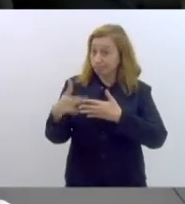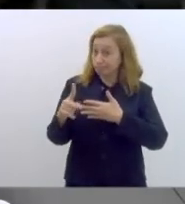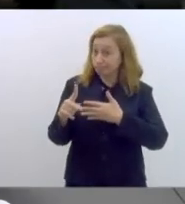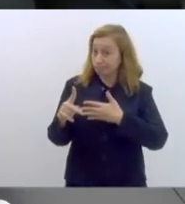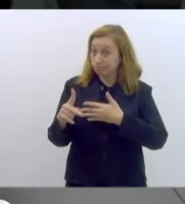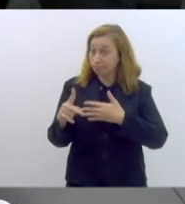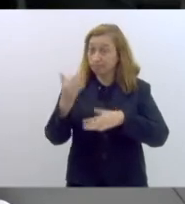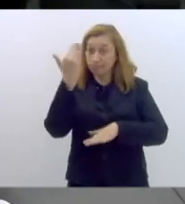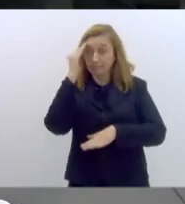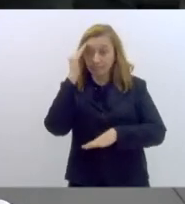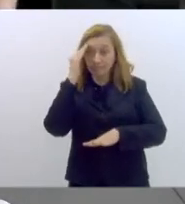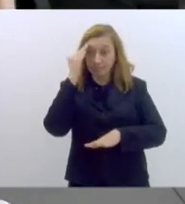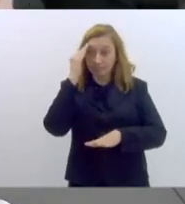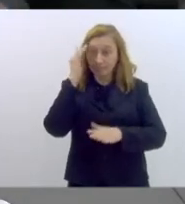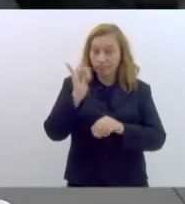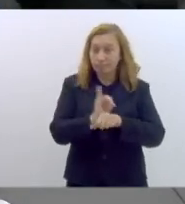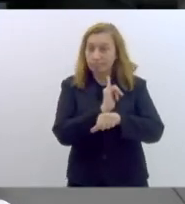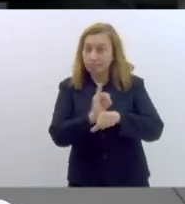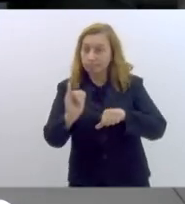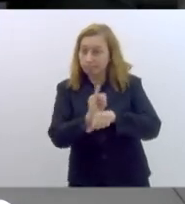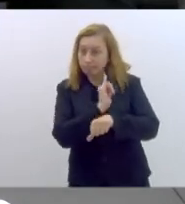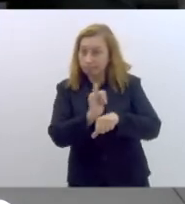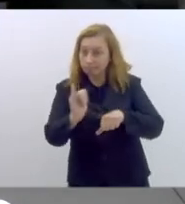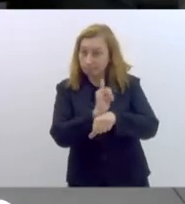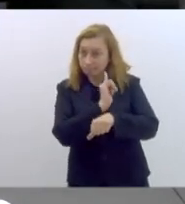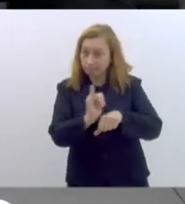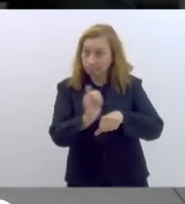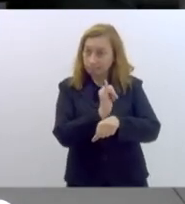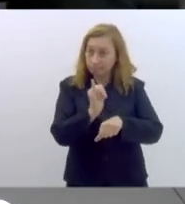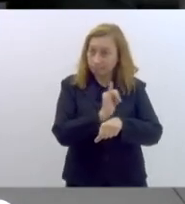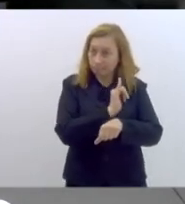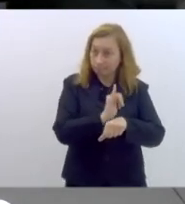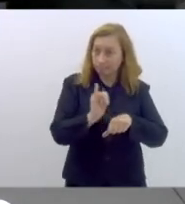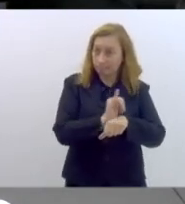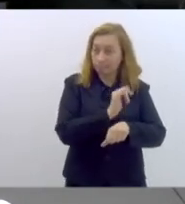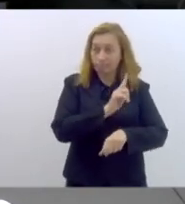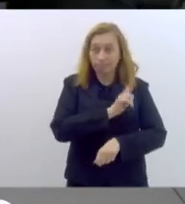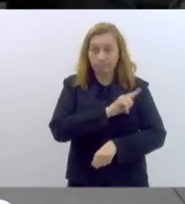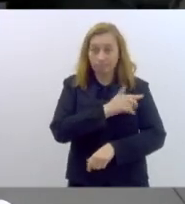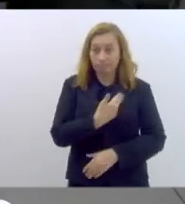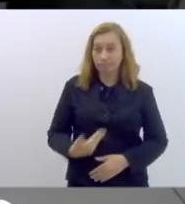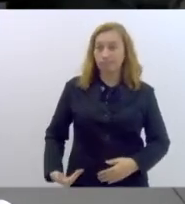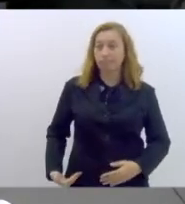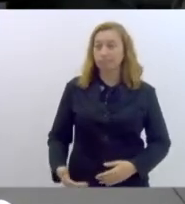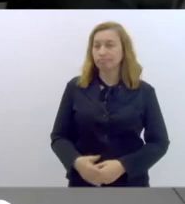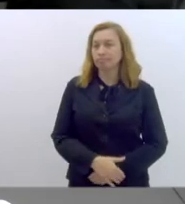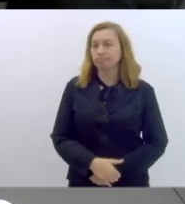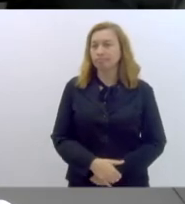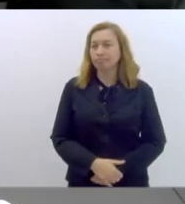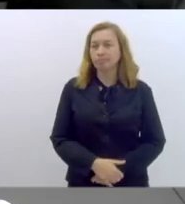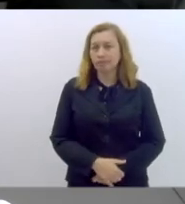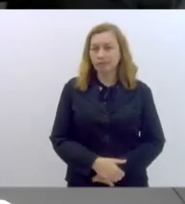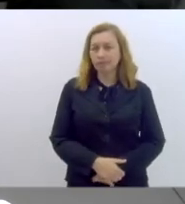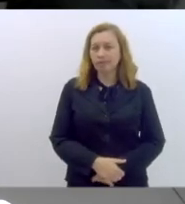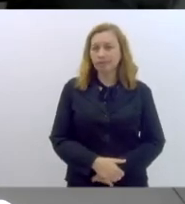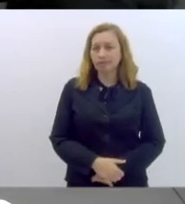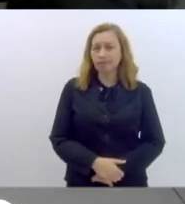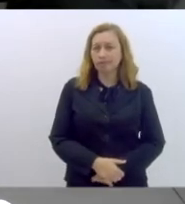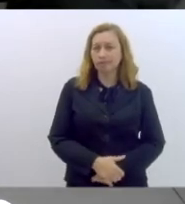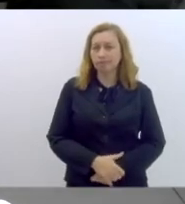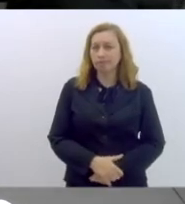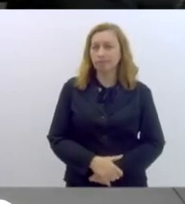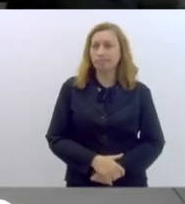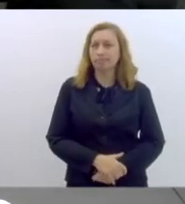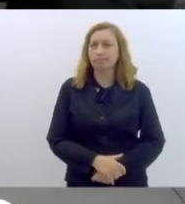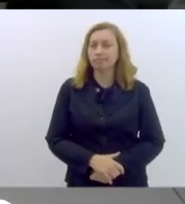se compreender essas nuances aqui da gestão pública. Já falei demais aqui, enfim.